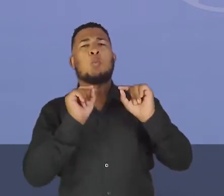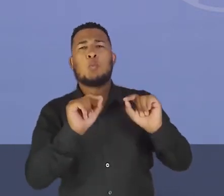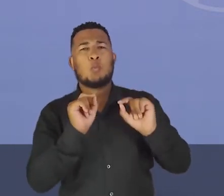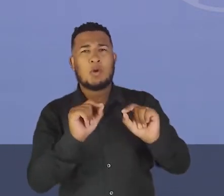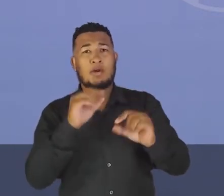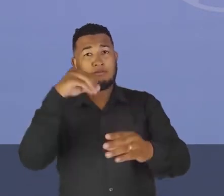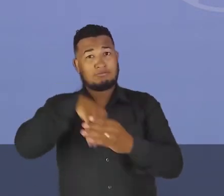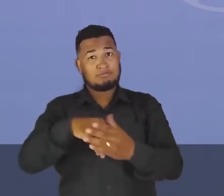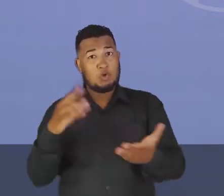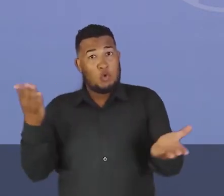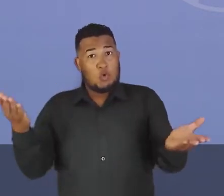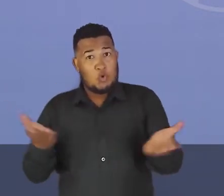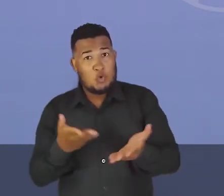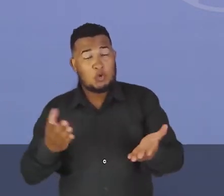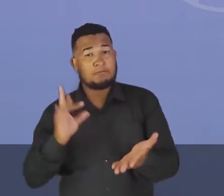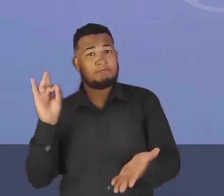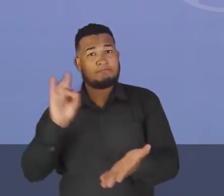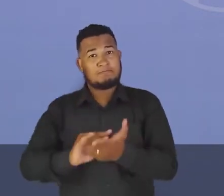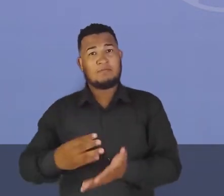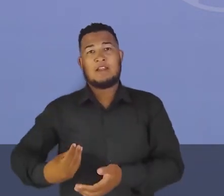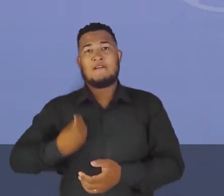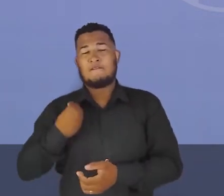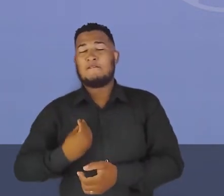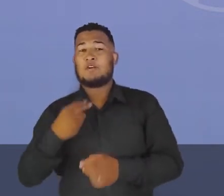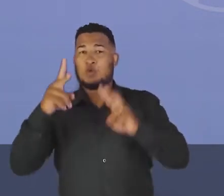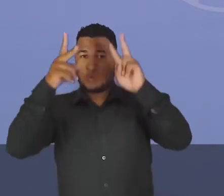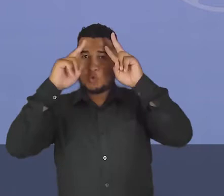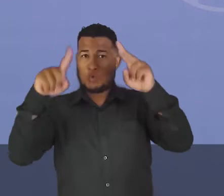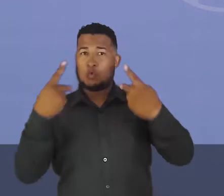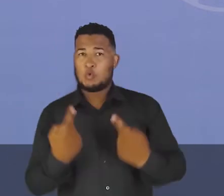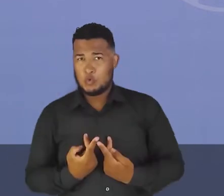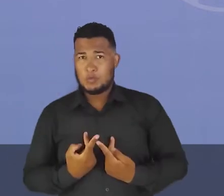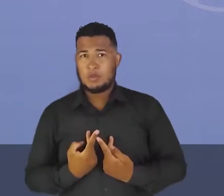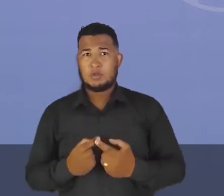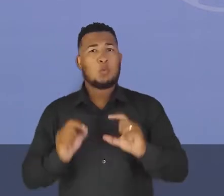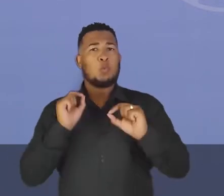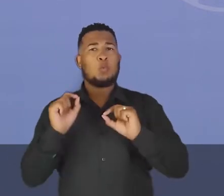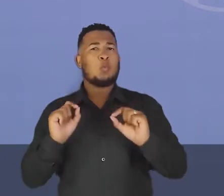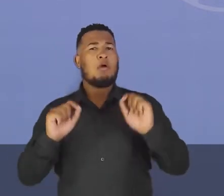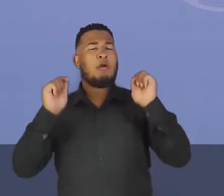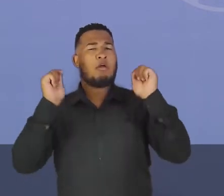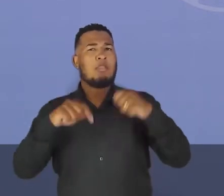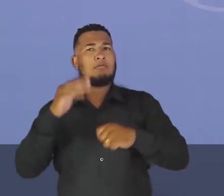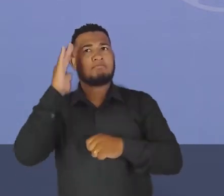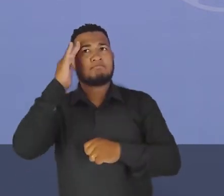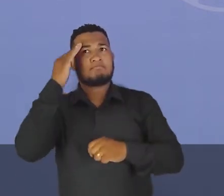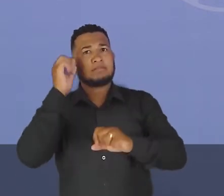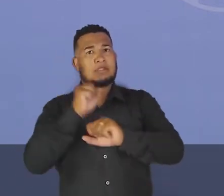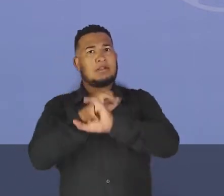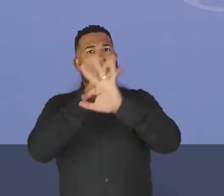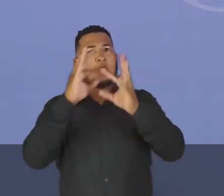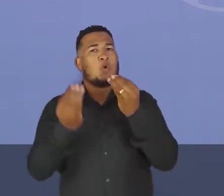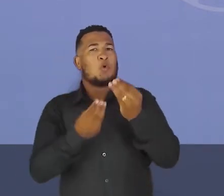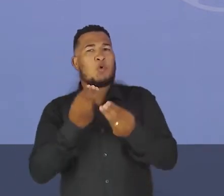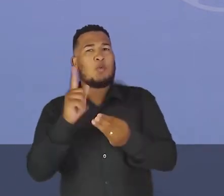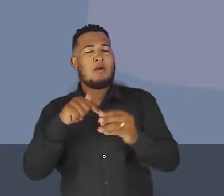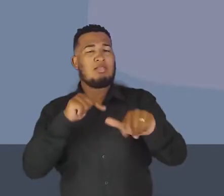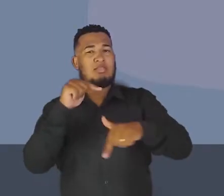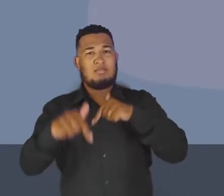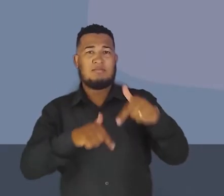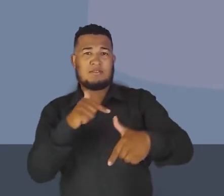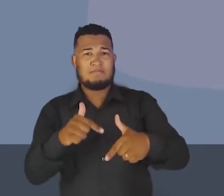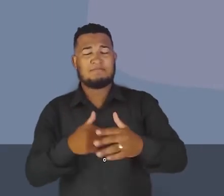nossa realidade humana, na nossa história? O que nós podemos entender como trabalho? Acompanha lá na tela comigo,